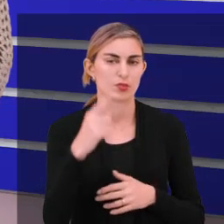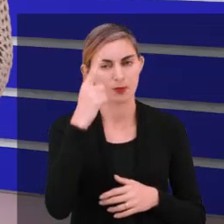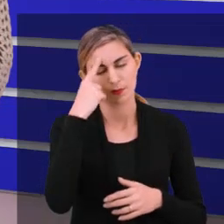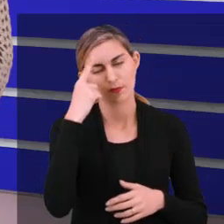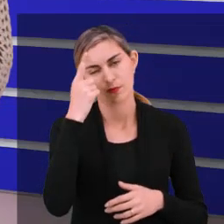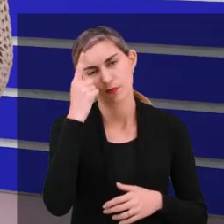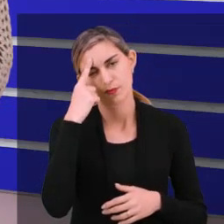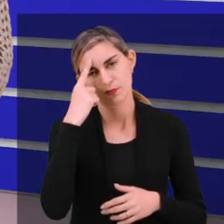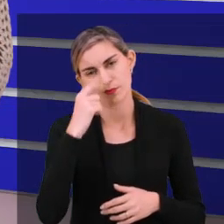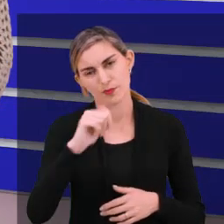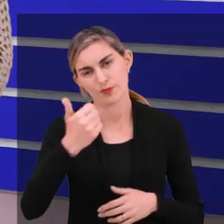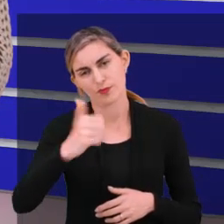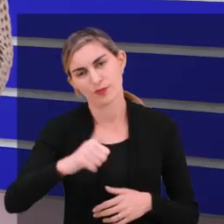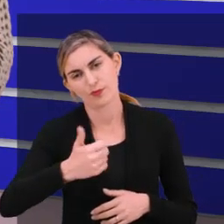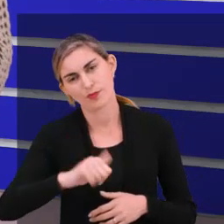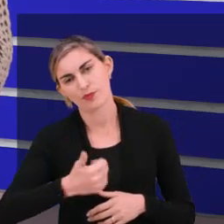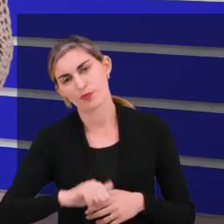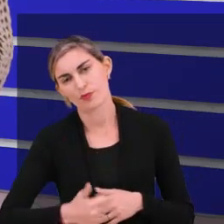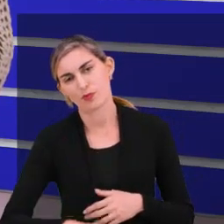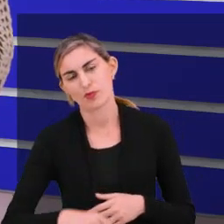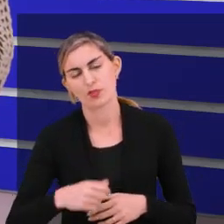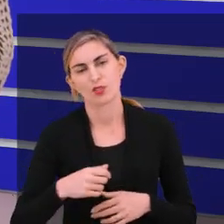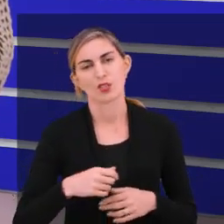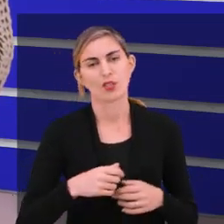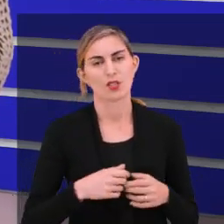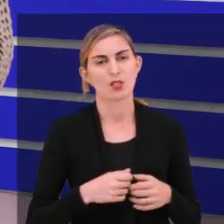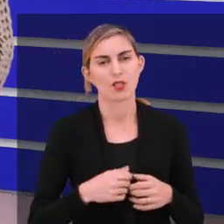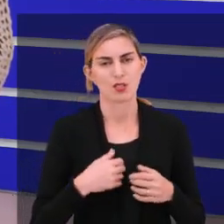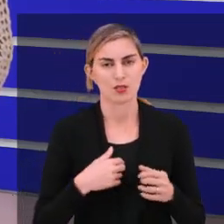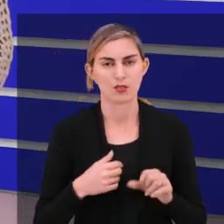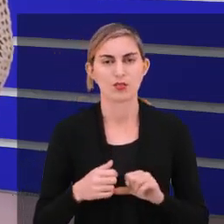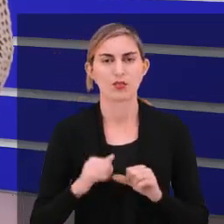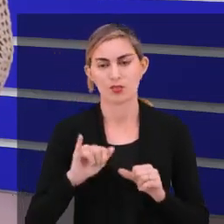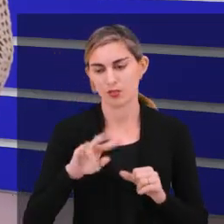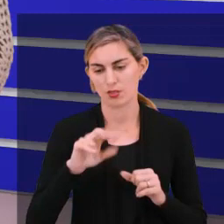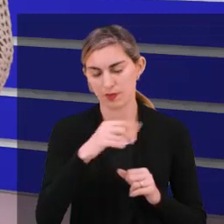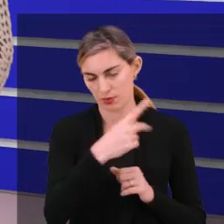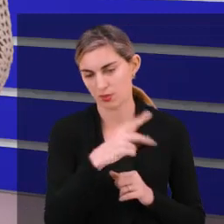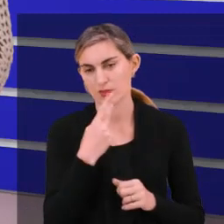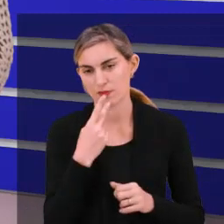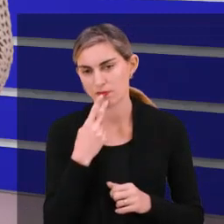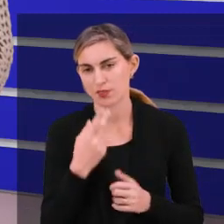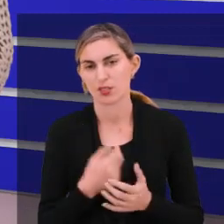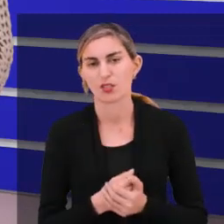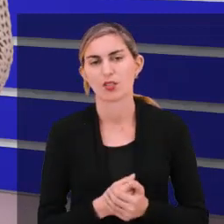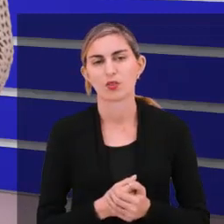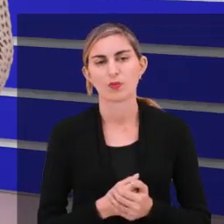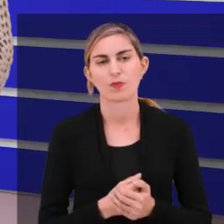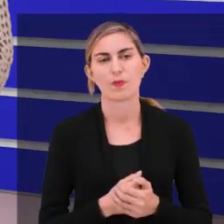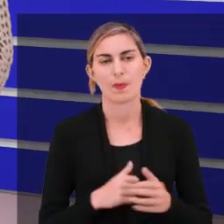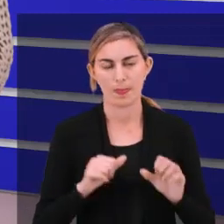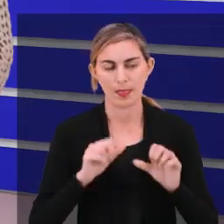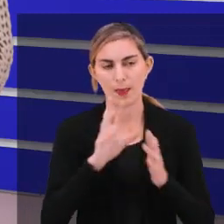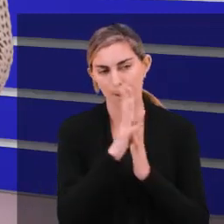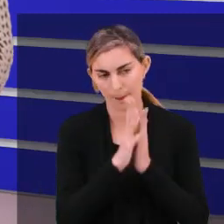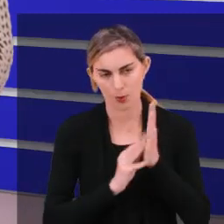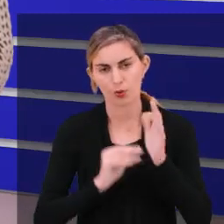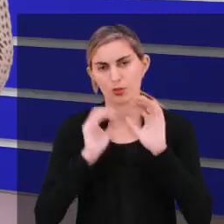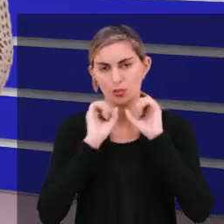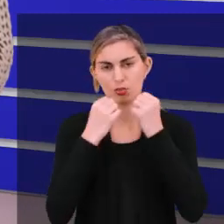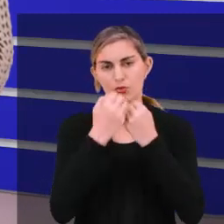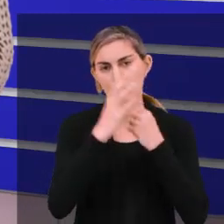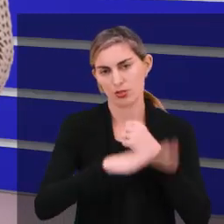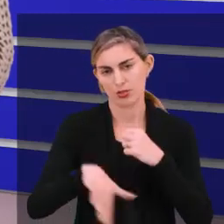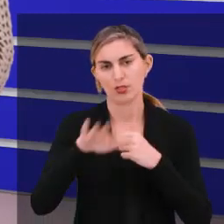que pensar, avaliar e se recondicionar como isso, como a professora Iris falou. É um modelo social que